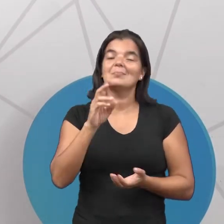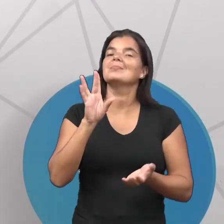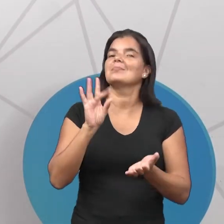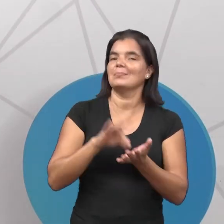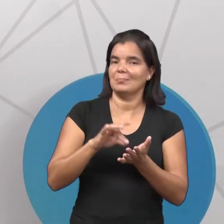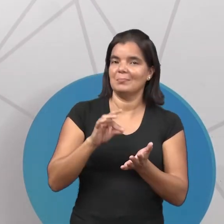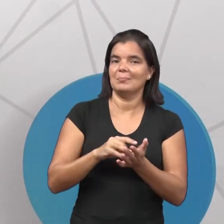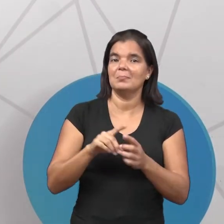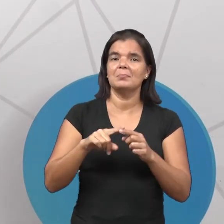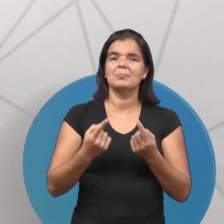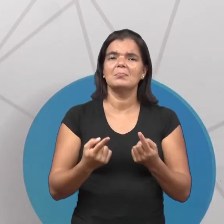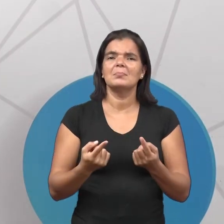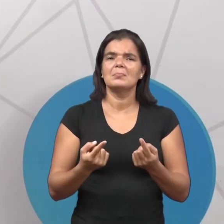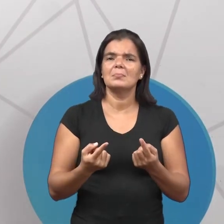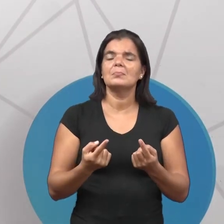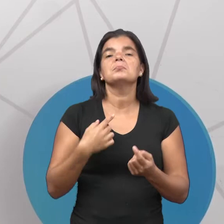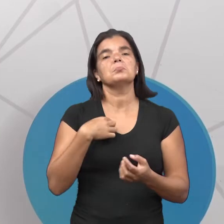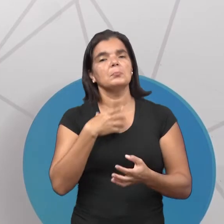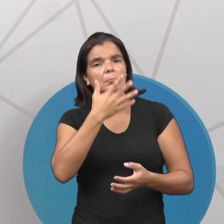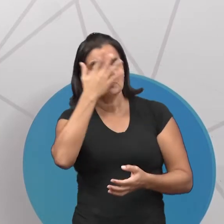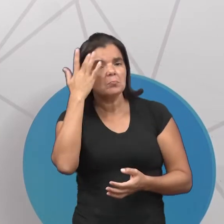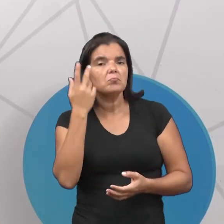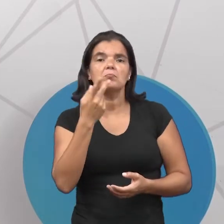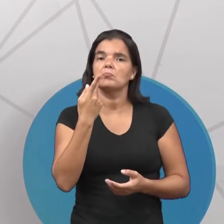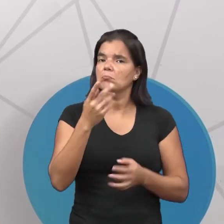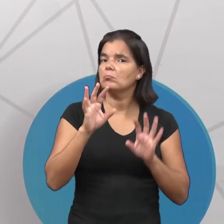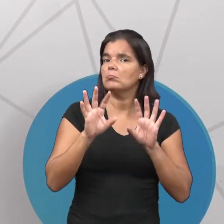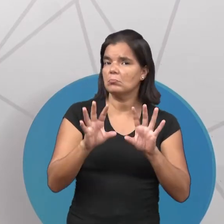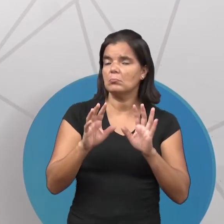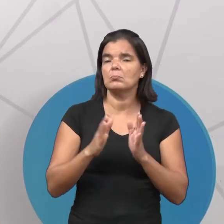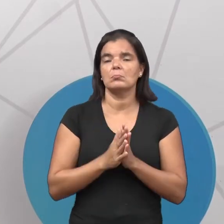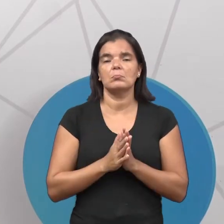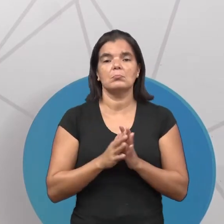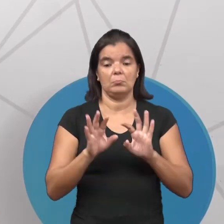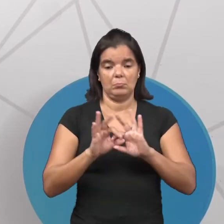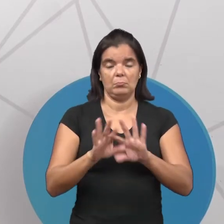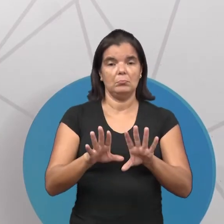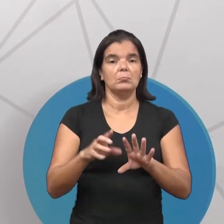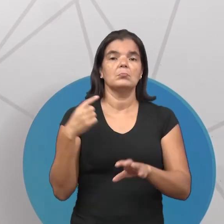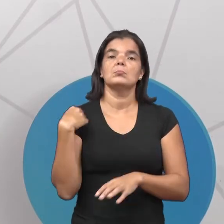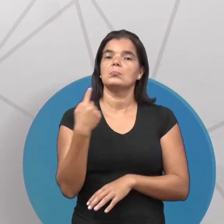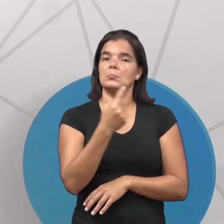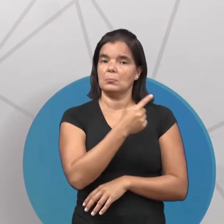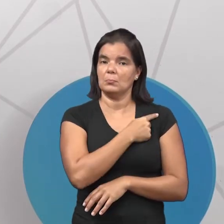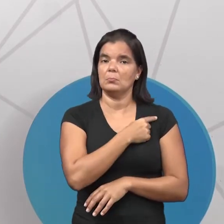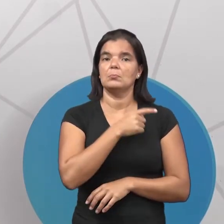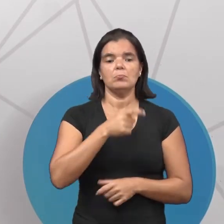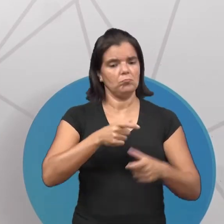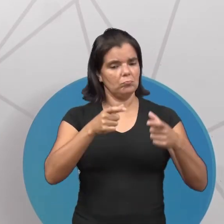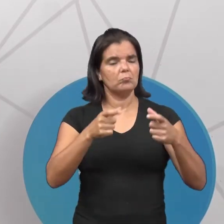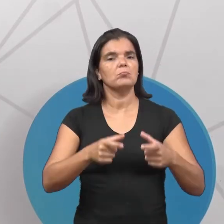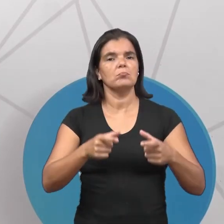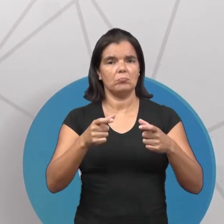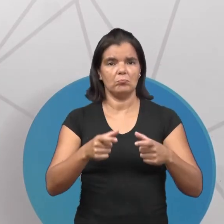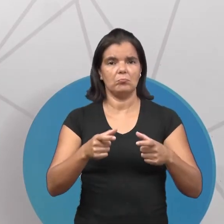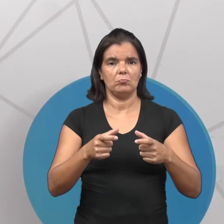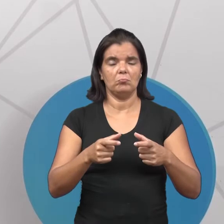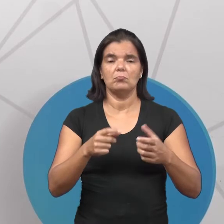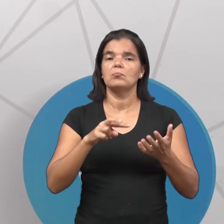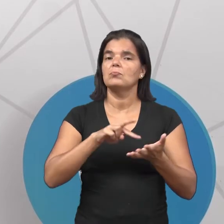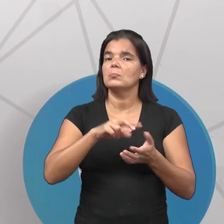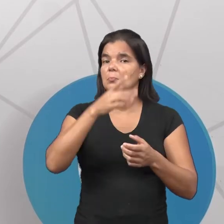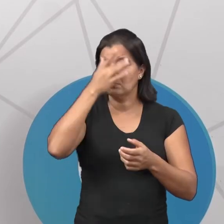esse intuito. Mas especula-se, né? Através do que foi deixado para nós, que esse era um templo